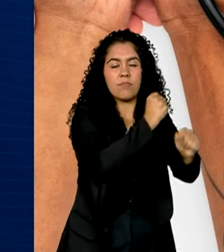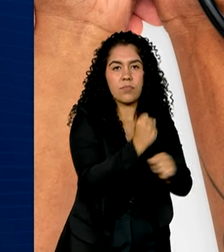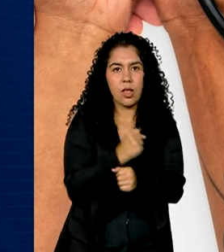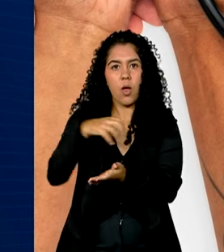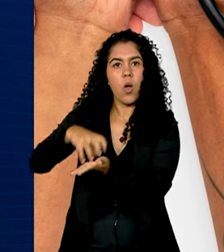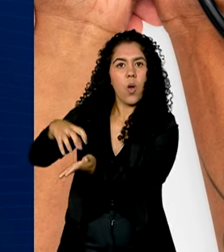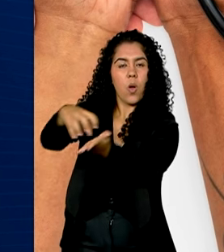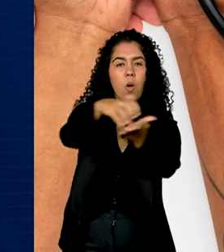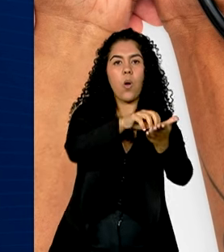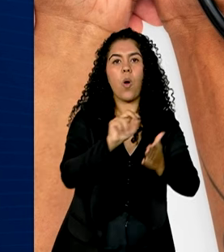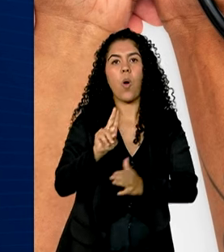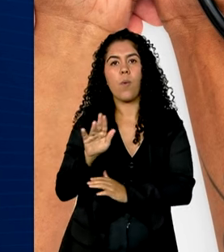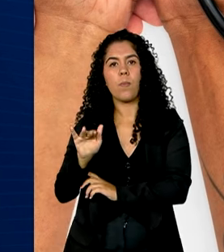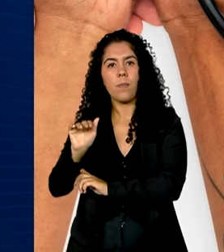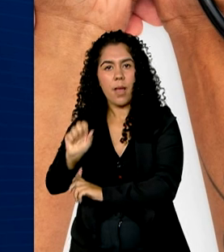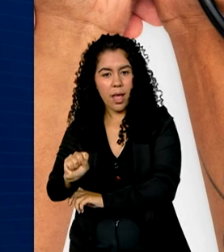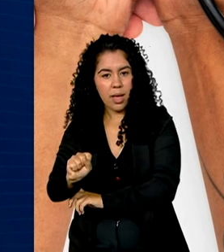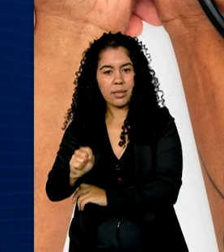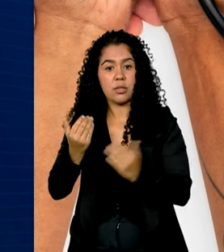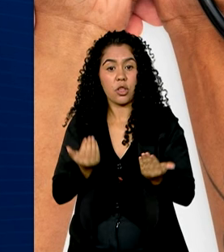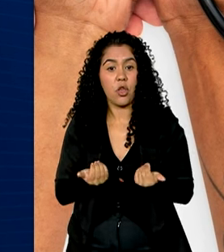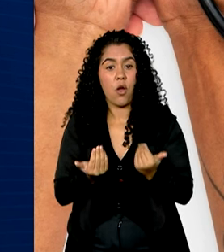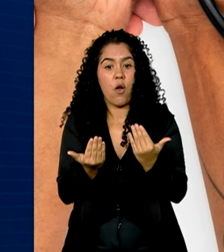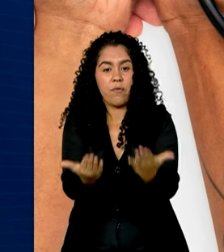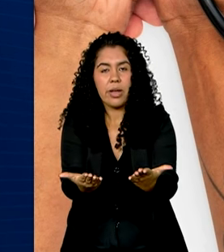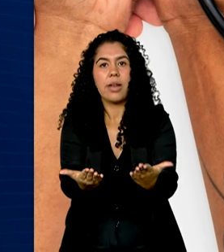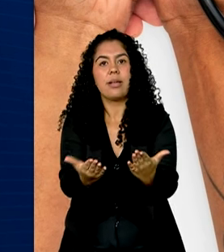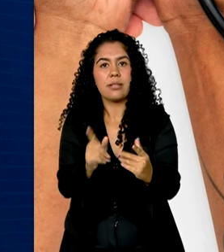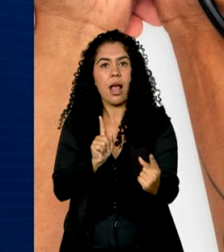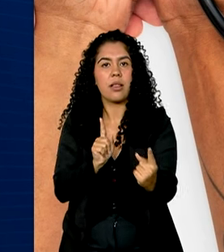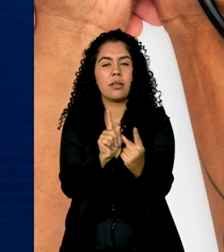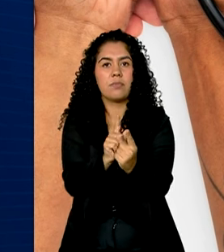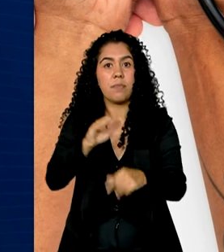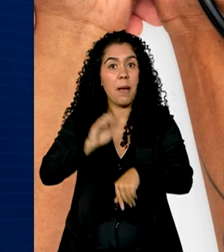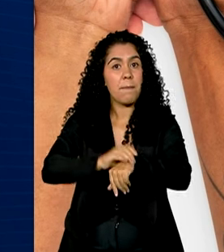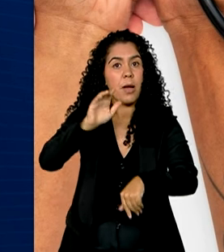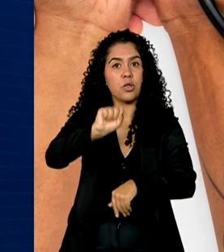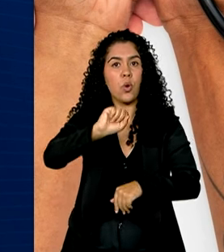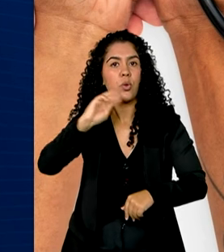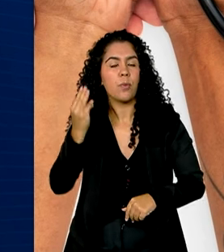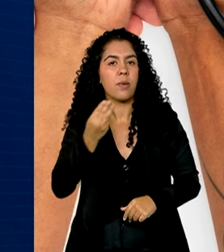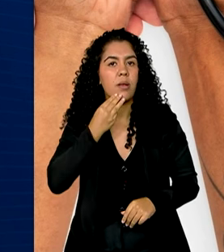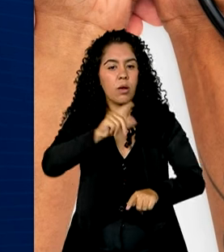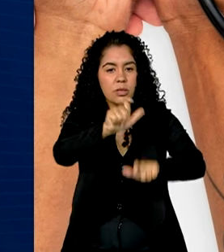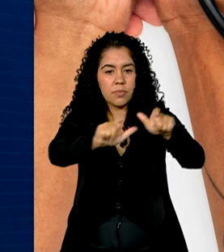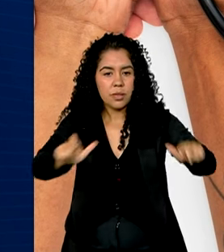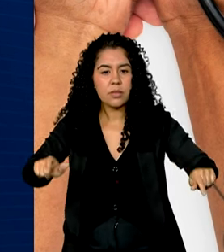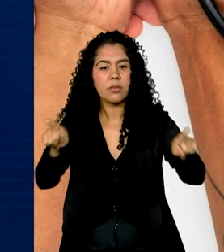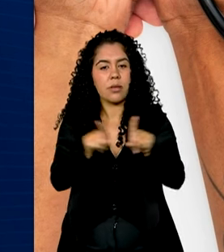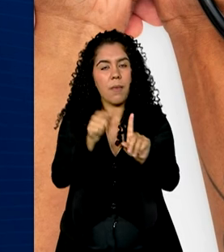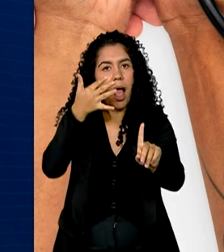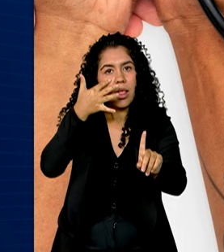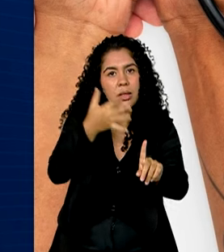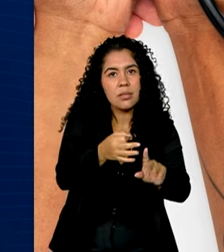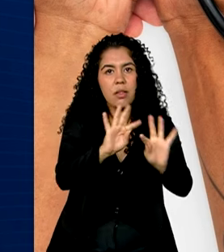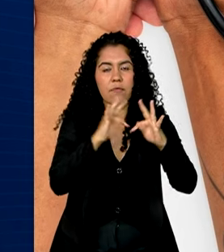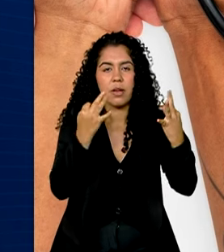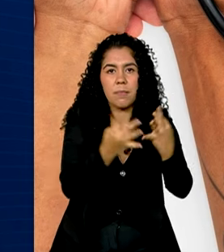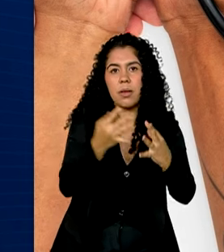atendimento a mais de 8 milhões e meio de pessoas e garantindo a expansão das equipes de saúde da família, saúde